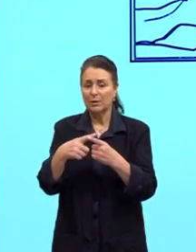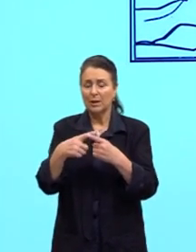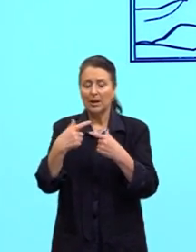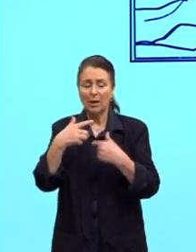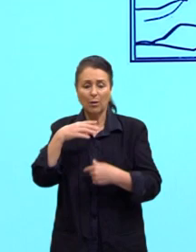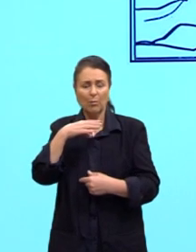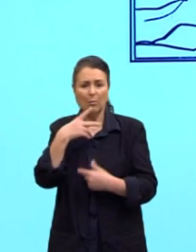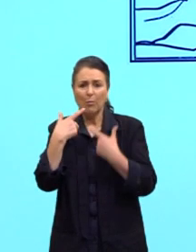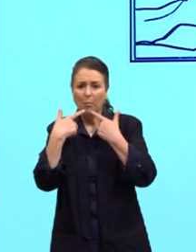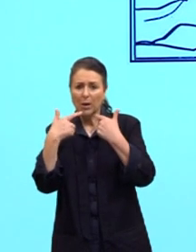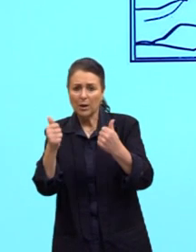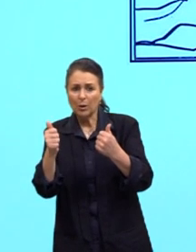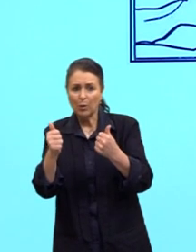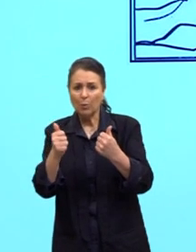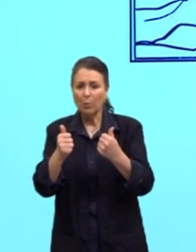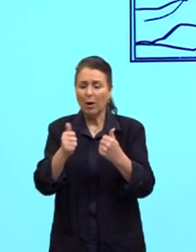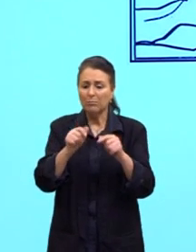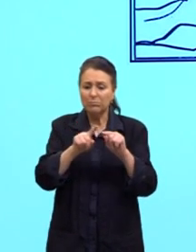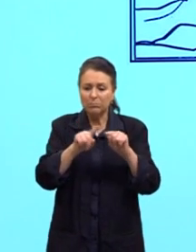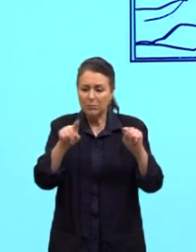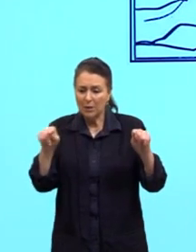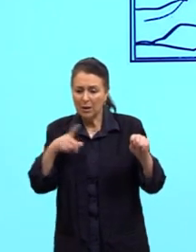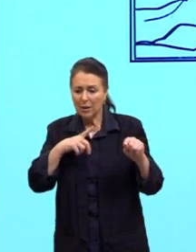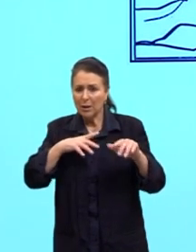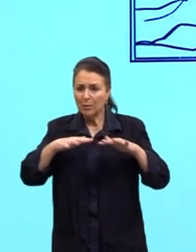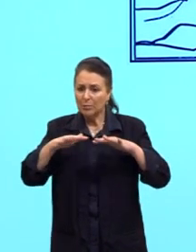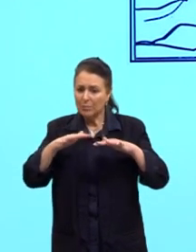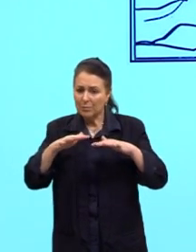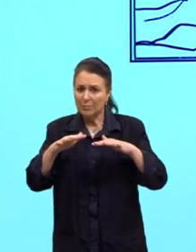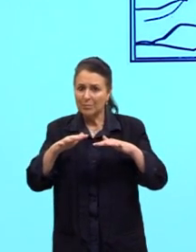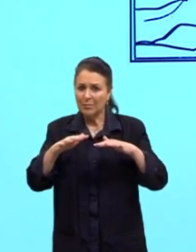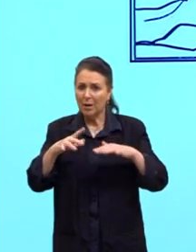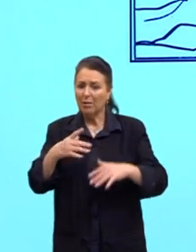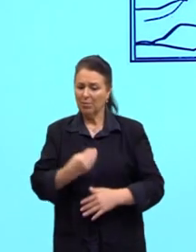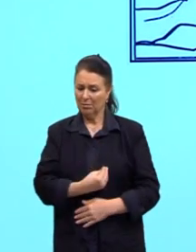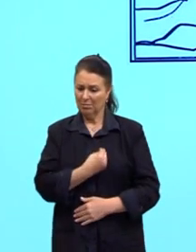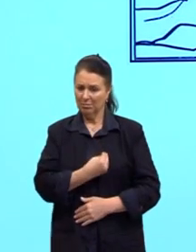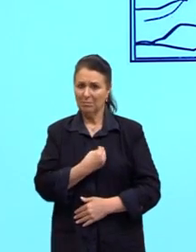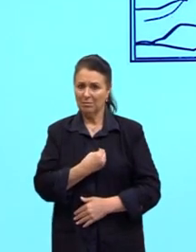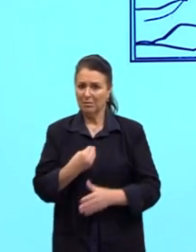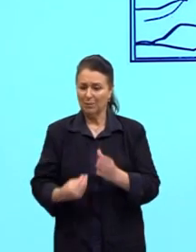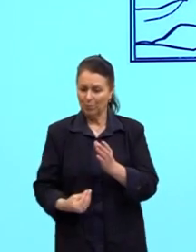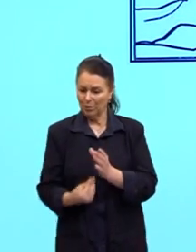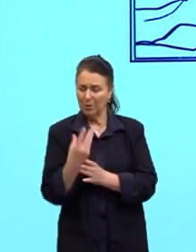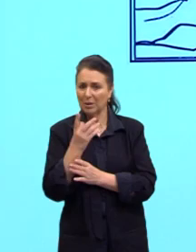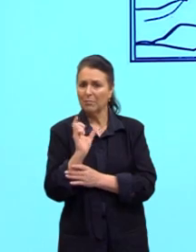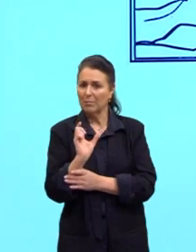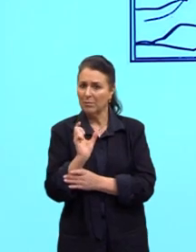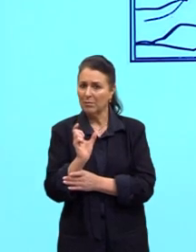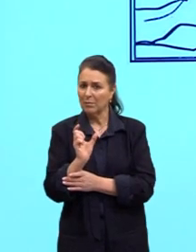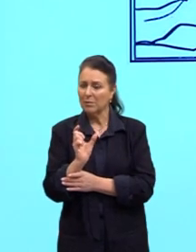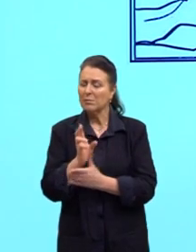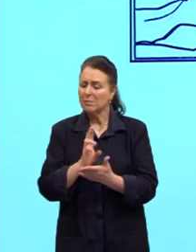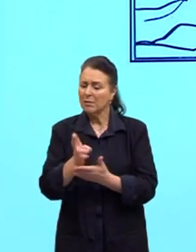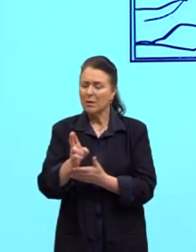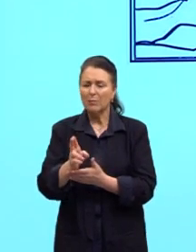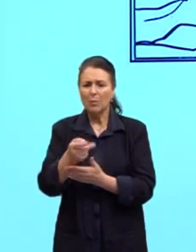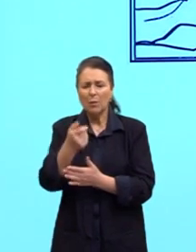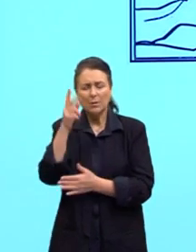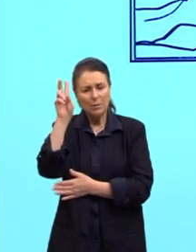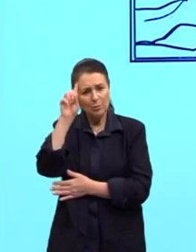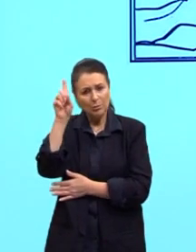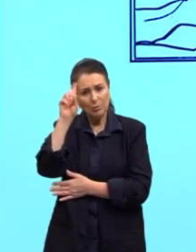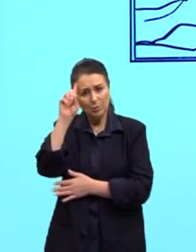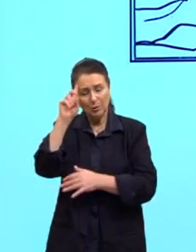língua viva a mesma coisa da língua inglesa é uma língua viva Então se criam palavras diariamente e os verbos